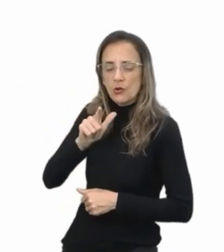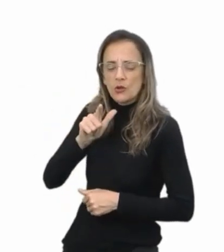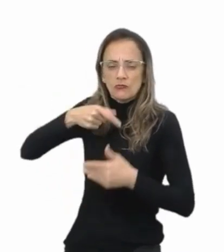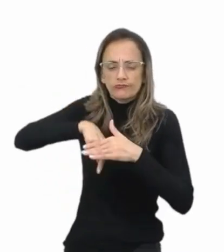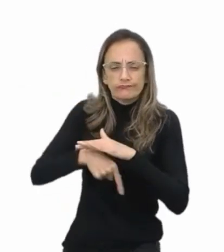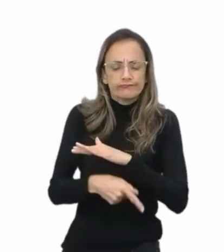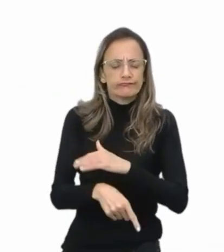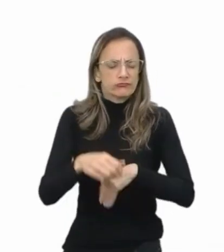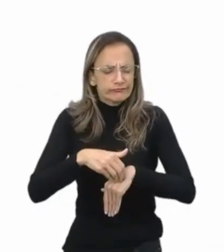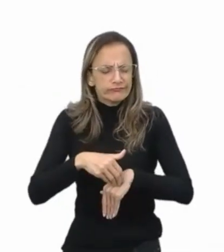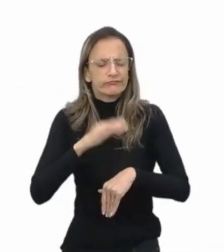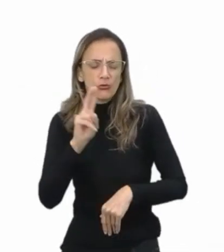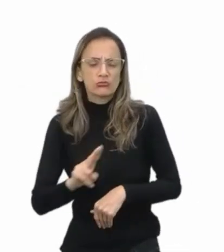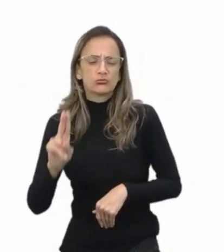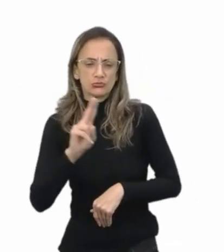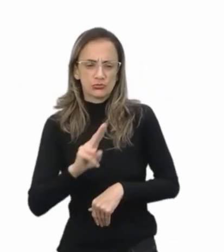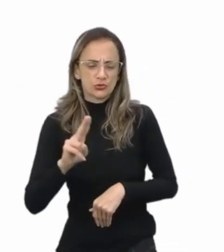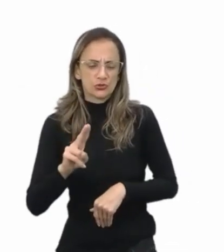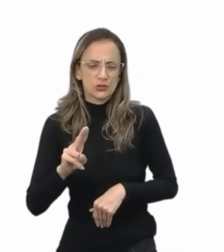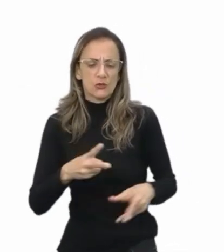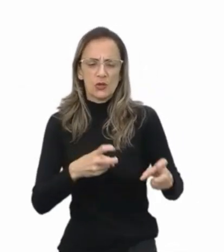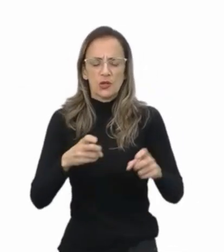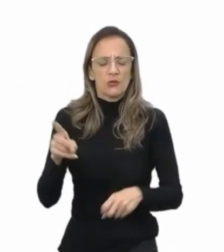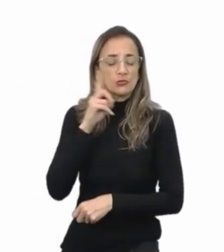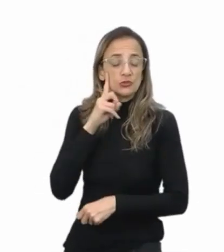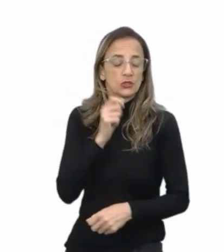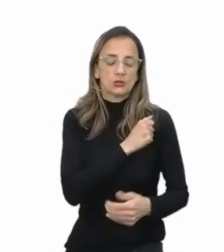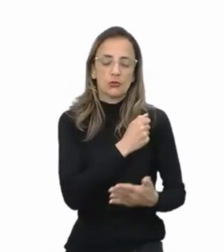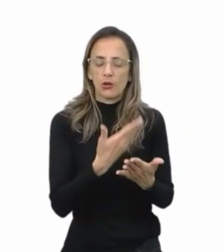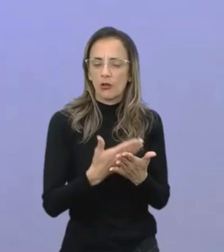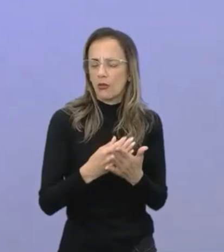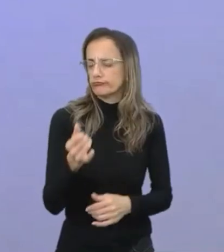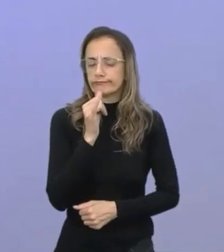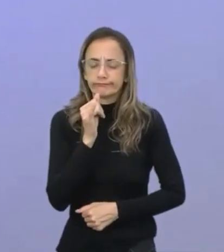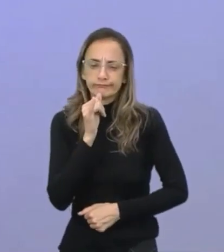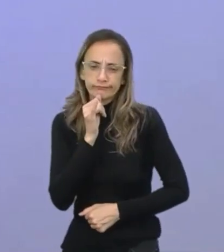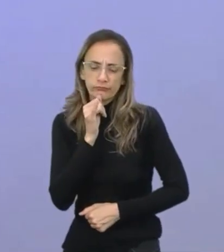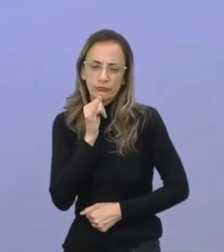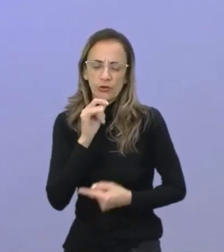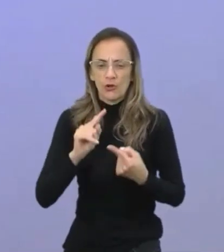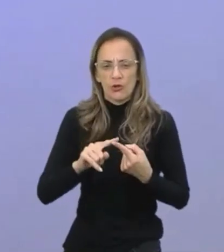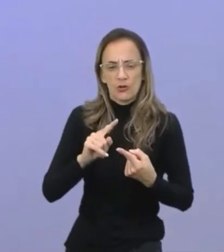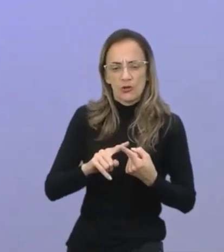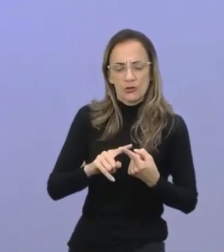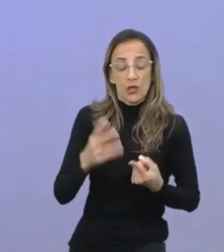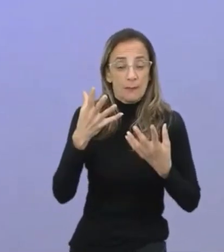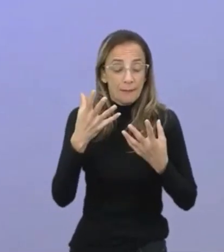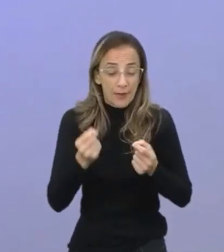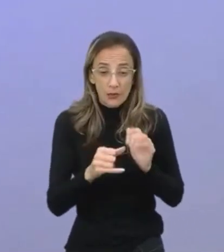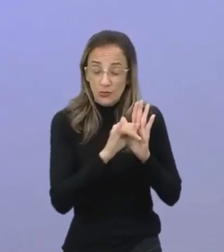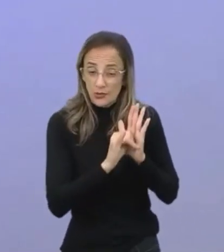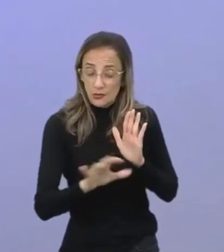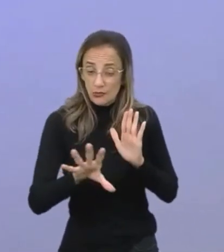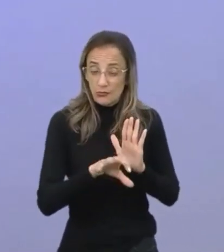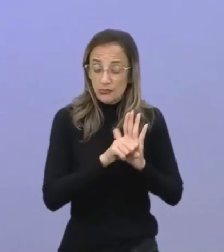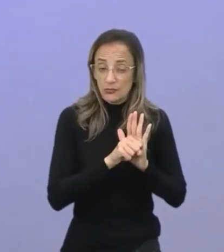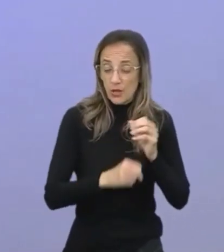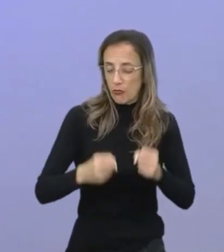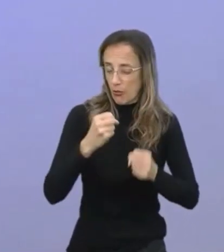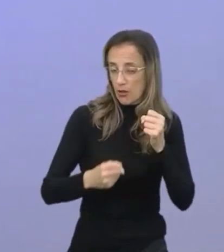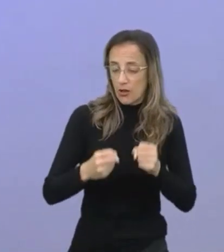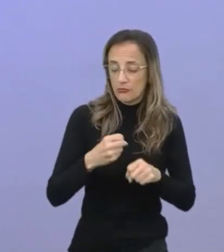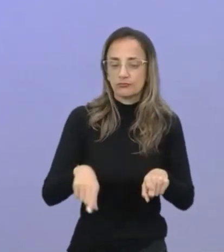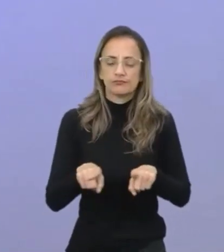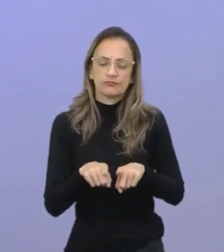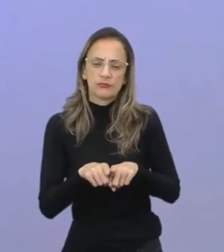ainda mais a utilização desses sensores no dia a dia dos seus estudantes. Por exemplo, sensores coletam os dados para uma automação, e aí a gente